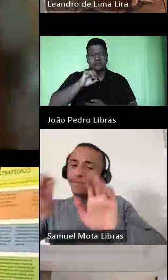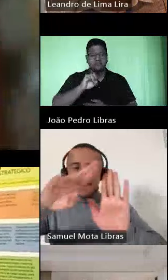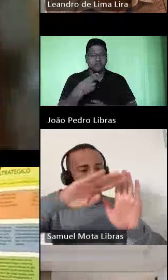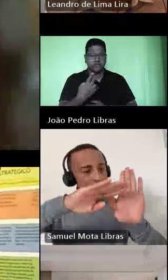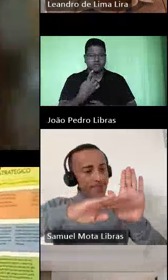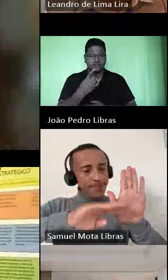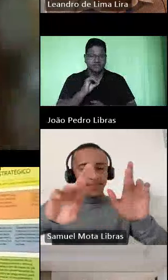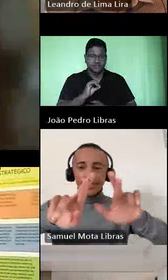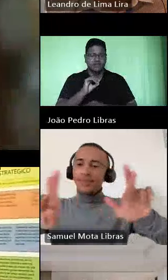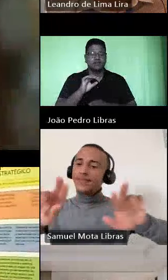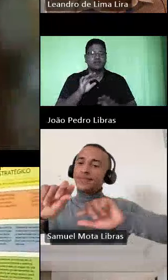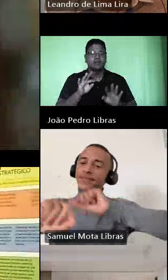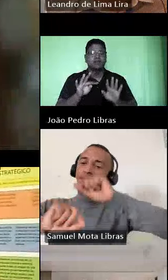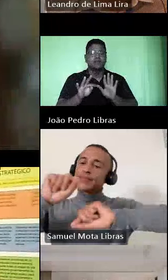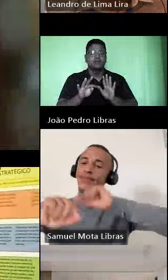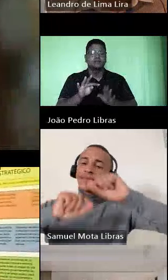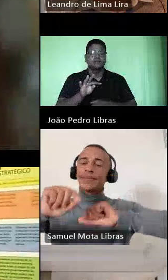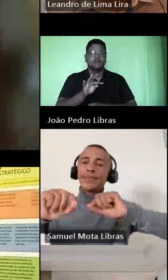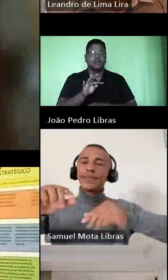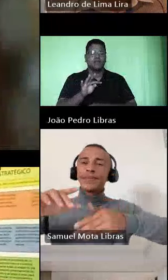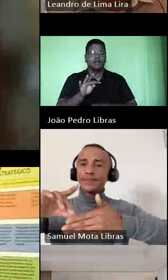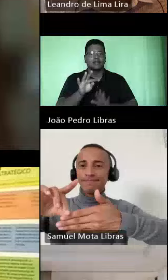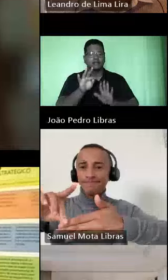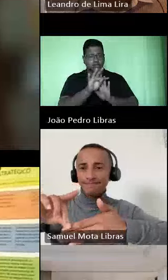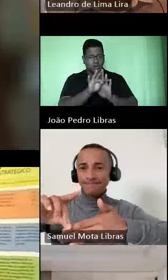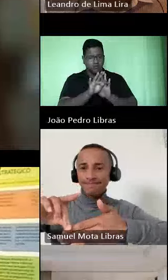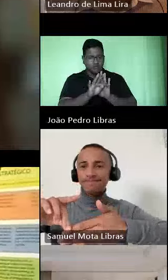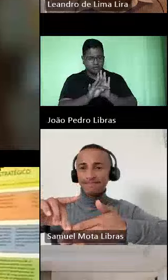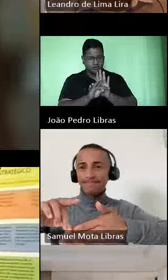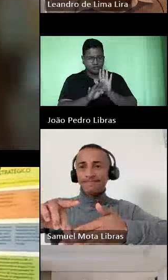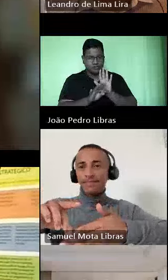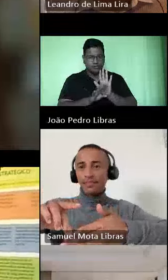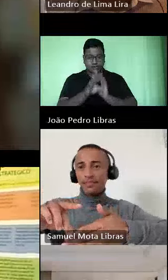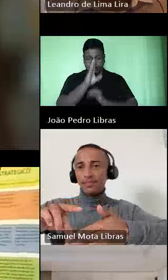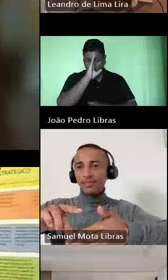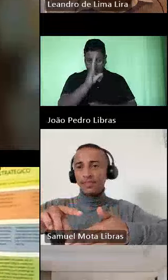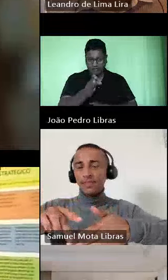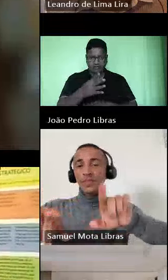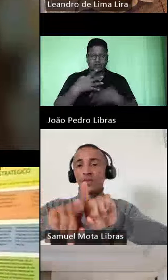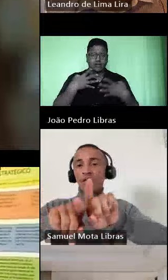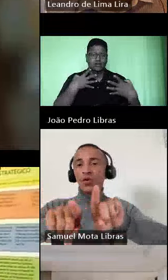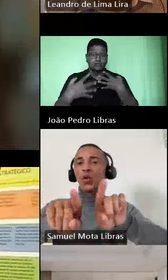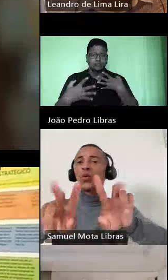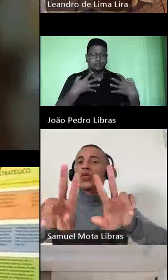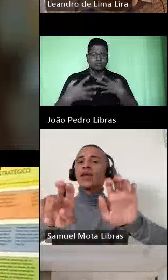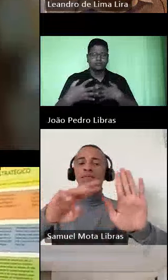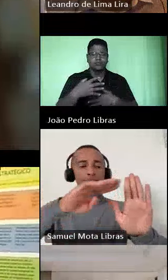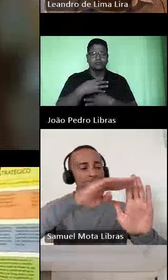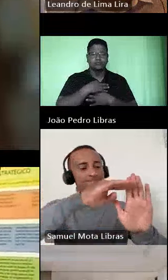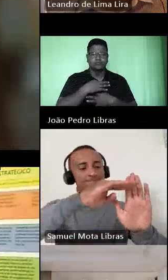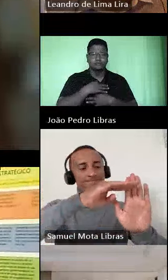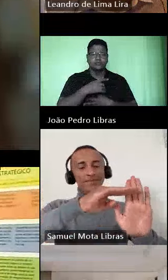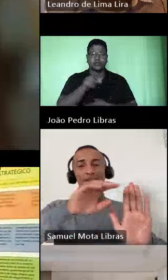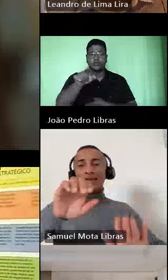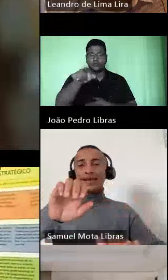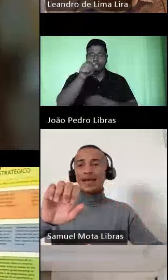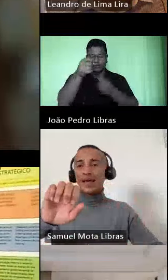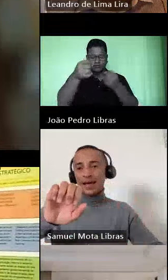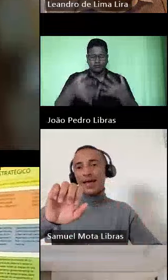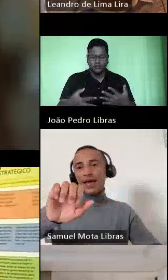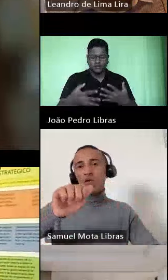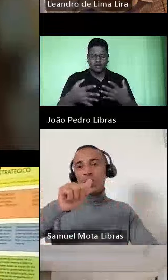que que seria na verdade uma liderança íntegra E aí o o o tópico sobre o que você tava falando chamava assuma responsabilidade né